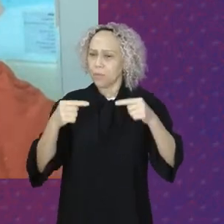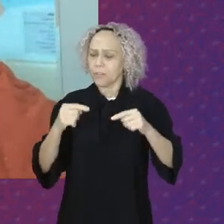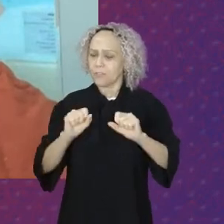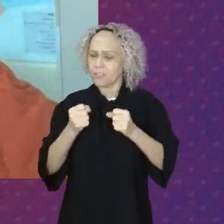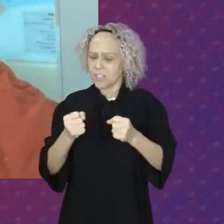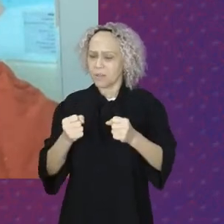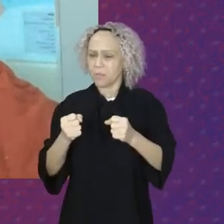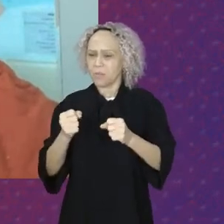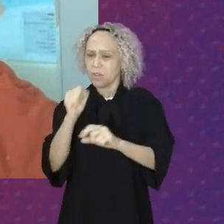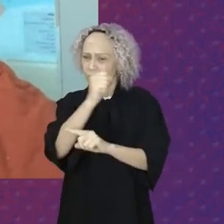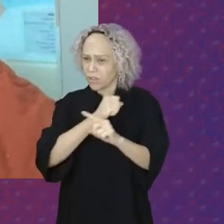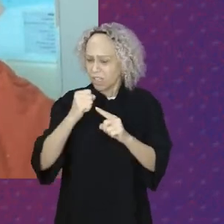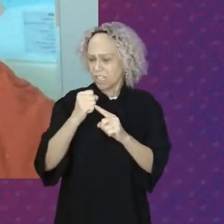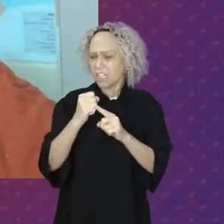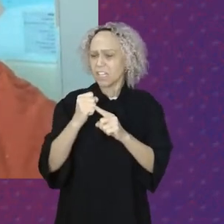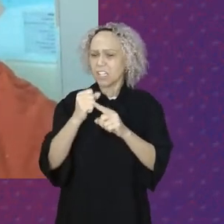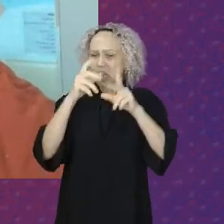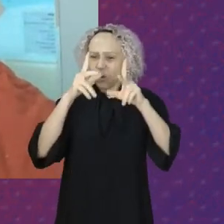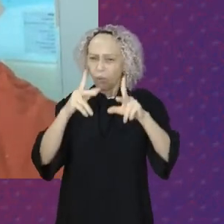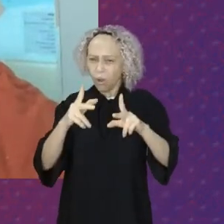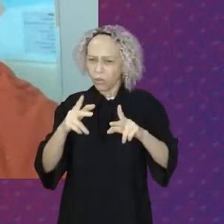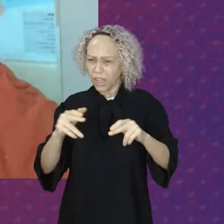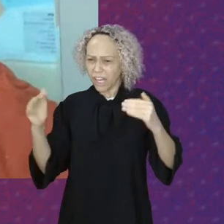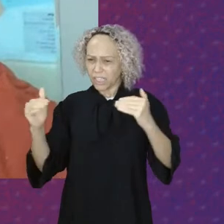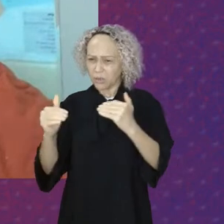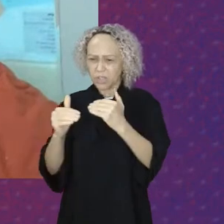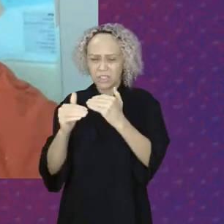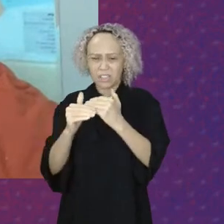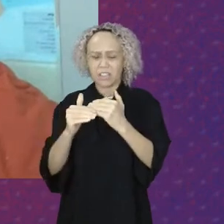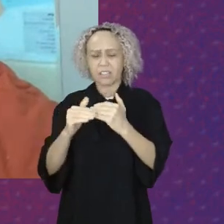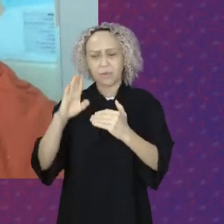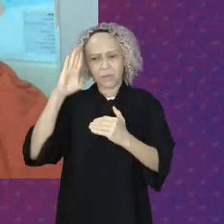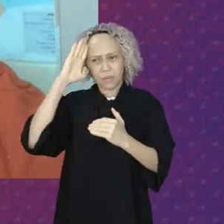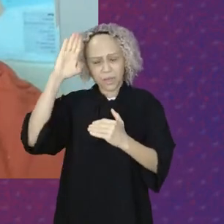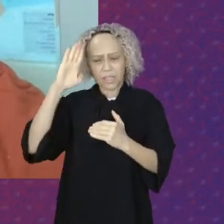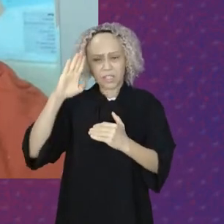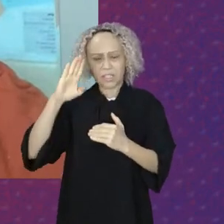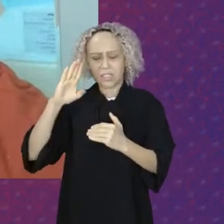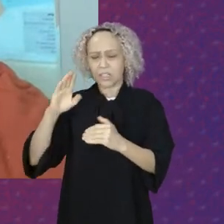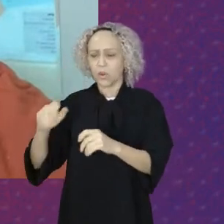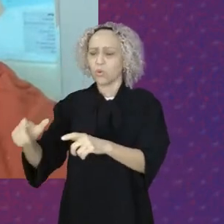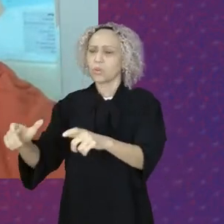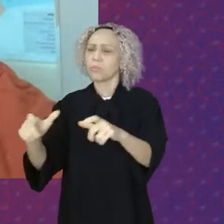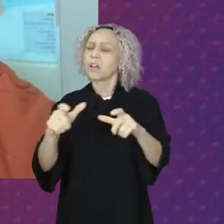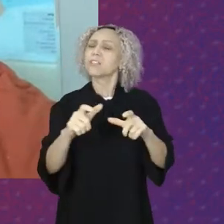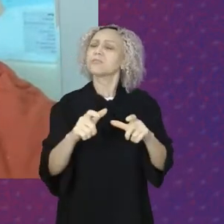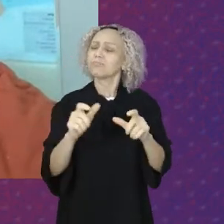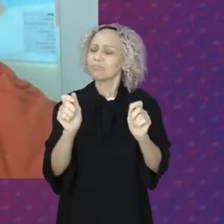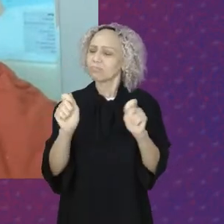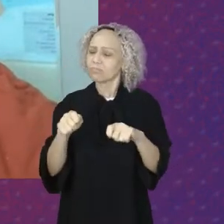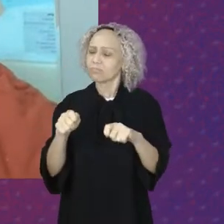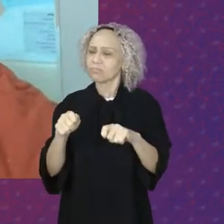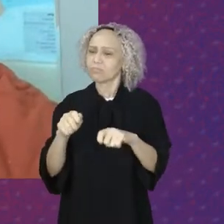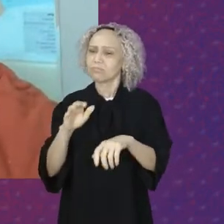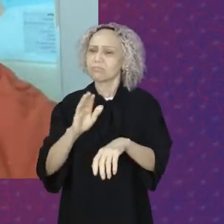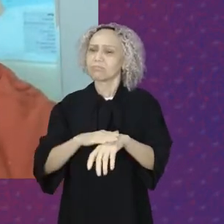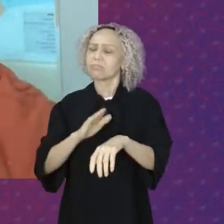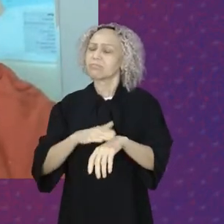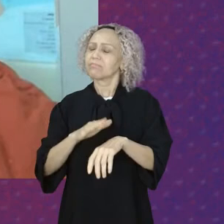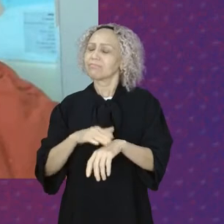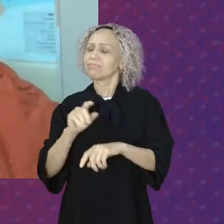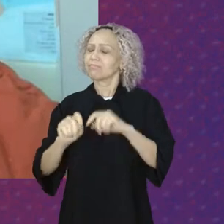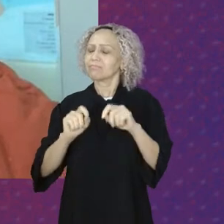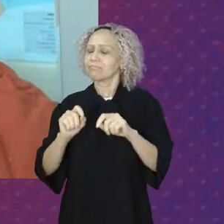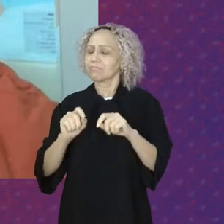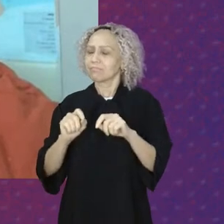equidade e, principalmente, que nos espaços de poder nós tenhamos mais mulheres. Agora, eu convido vocês a fazer um recorte mais